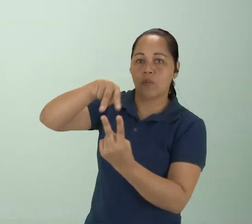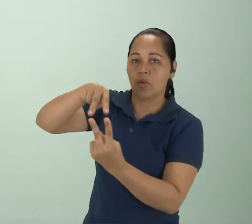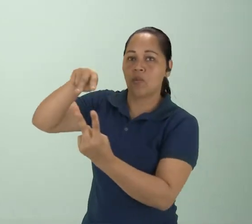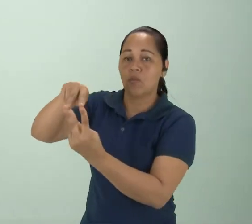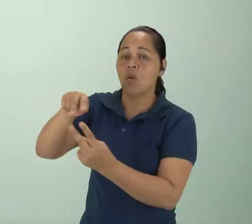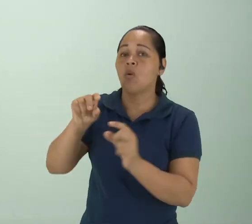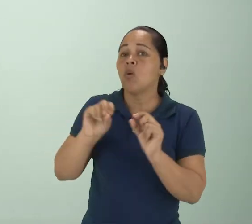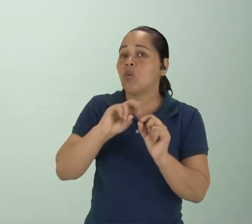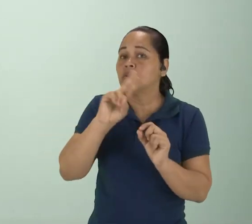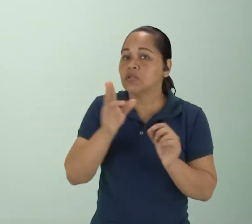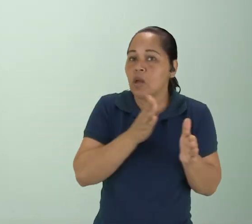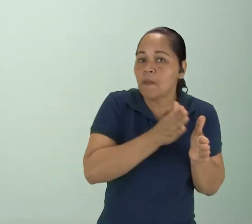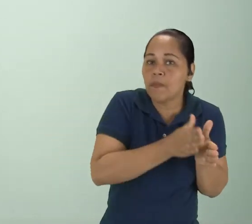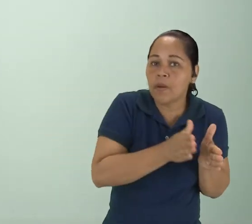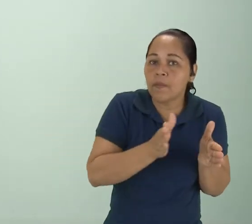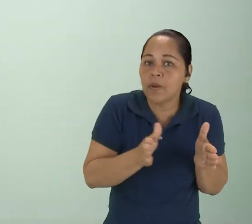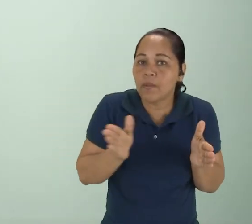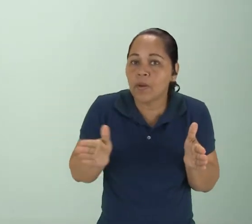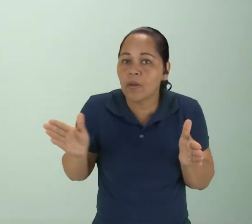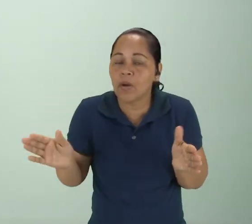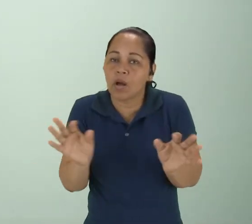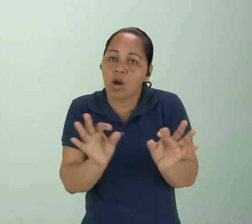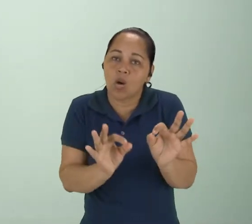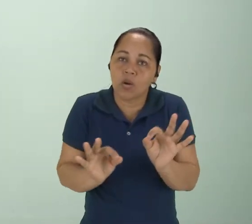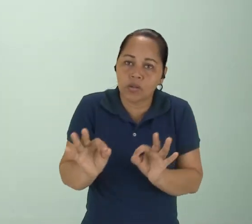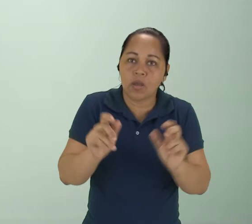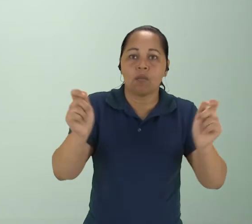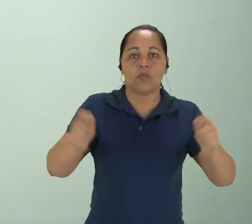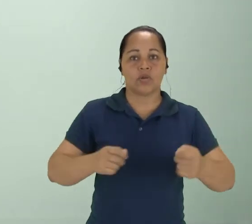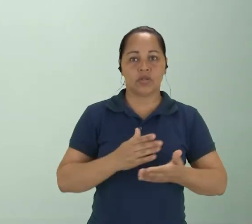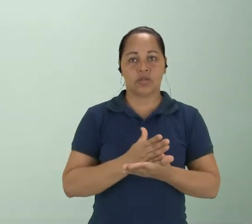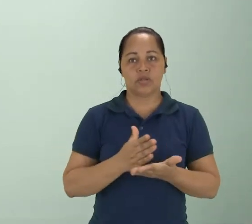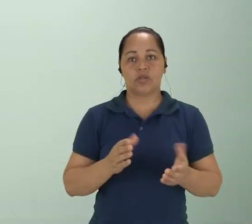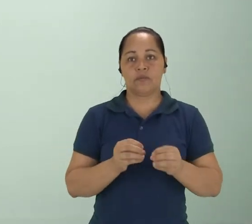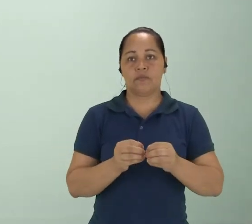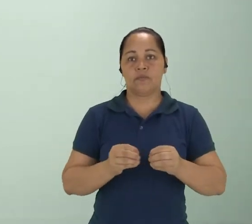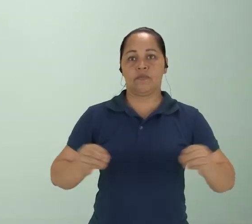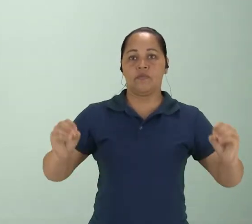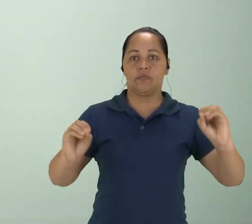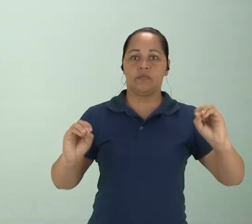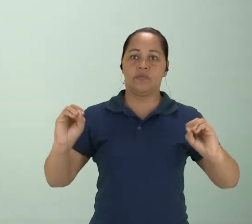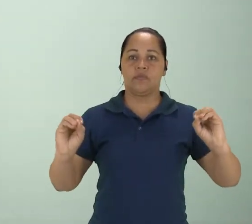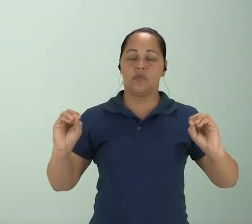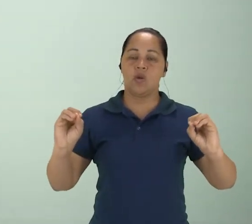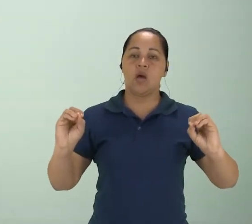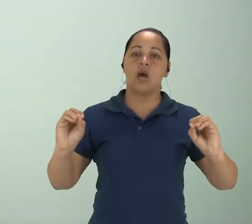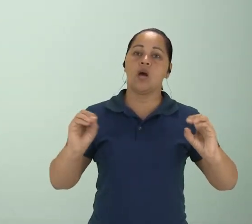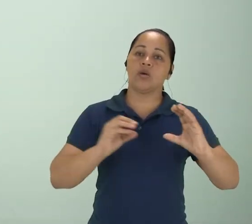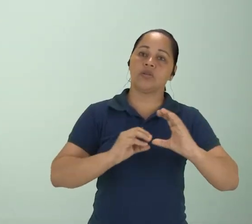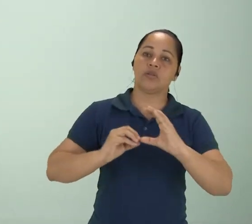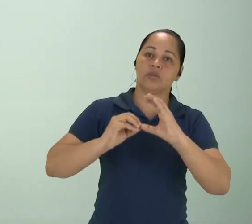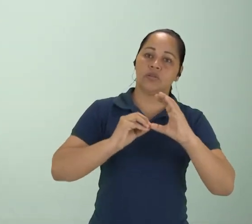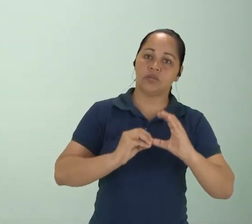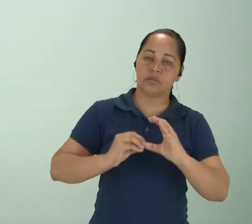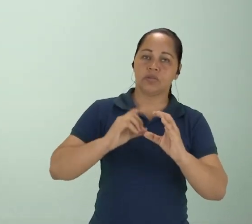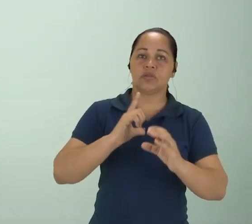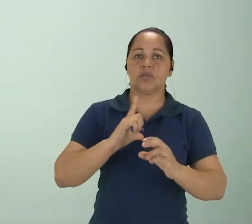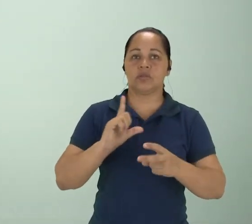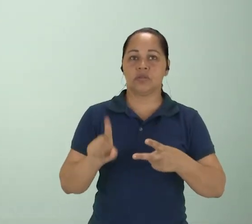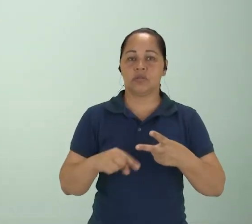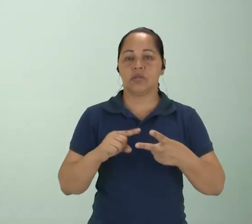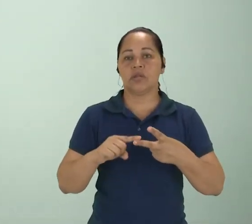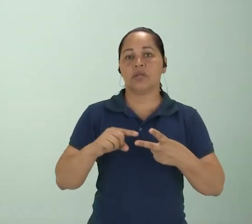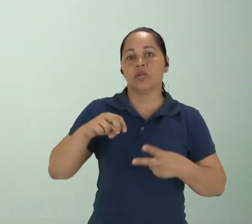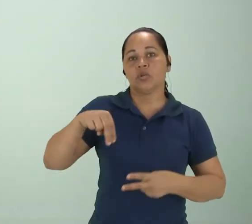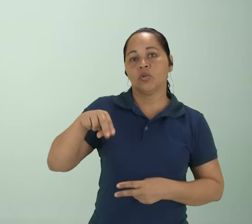que ele fique próximo para que eu possa iniciar a divisão, tá? Nós vamos também ter o desaparecimento dos nucleolos, que